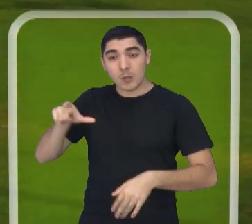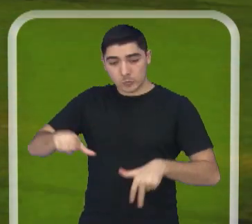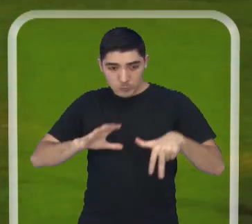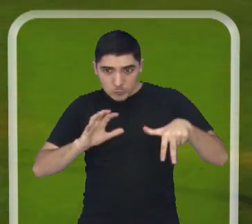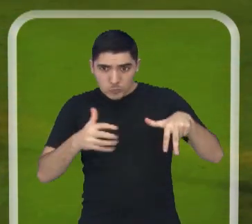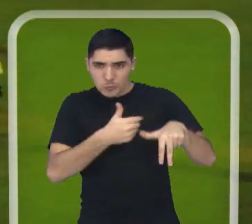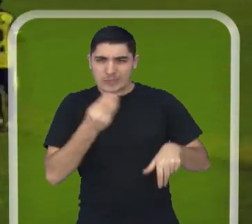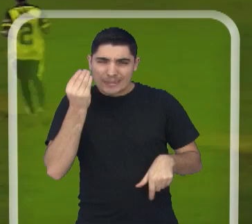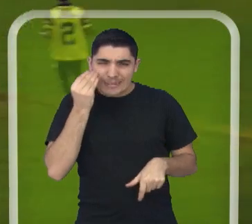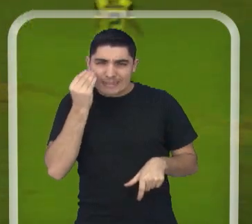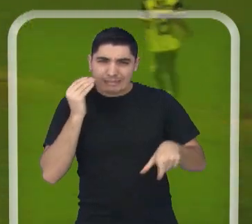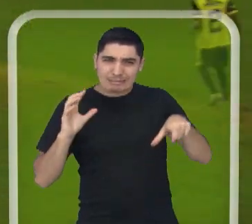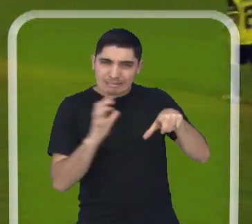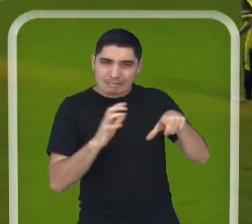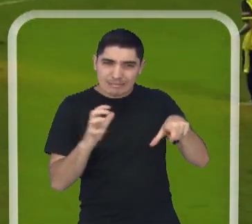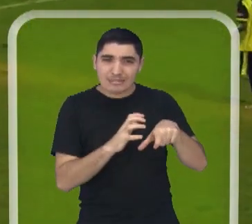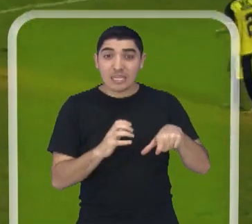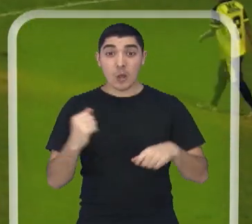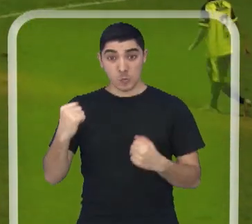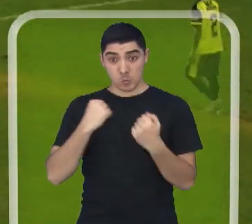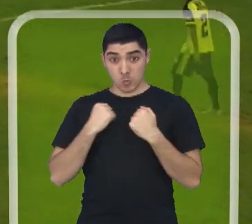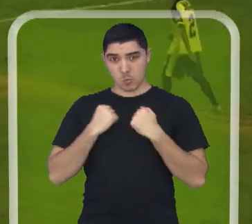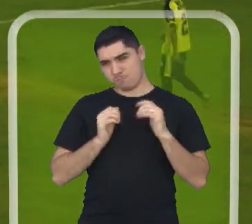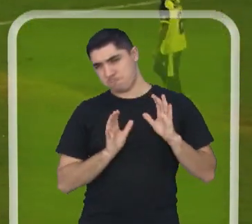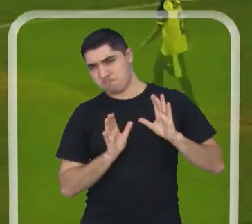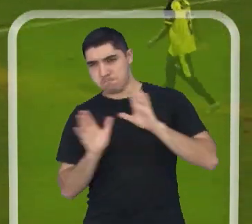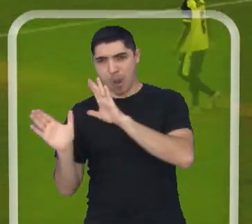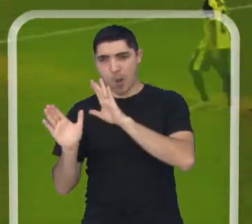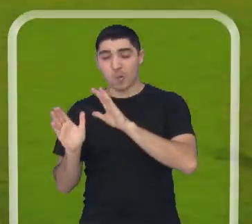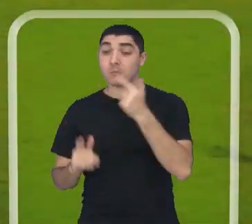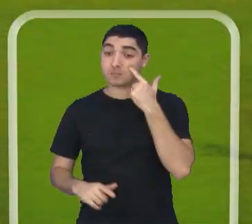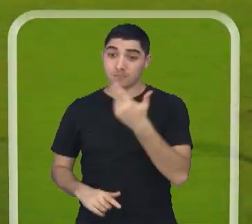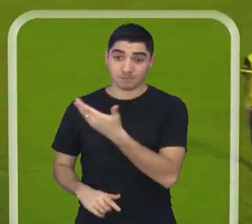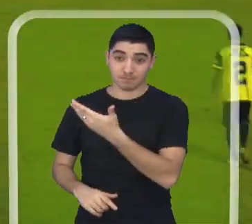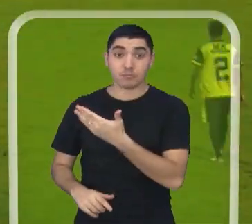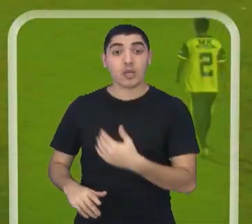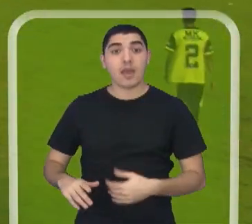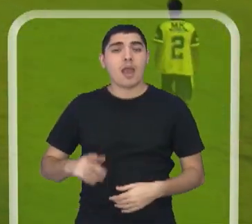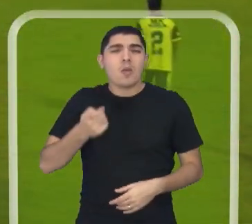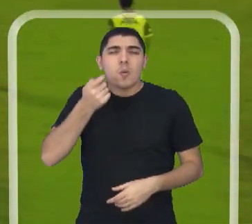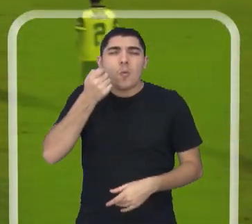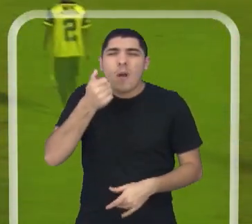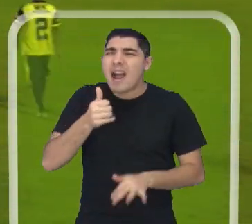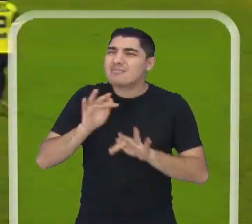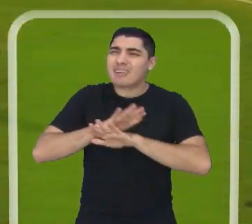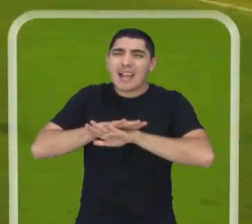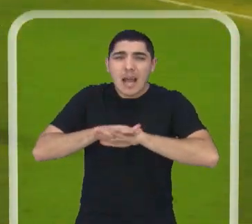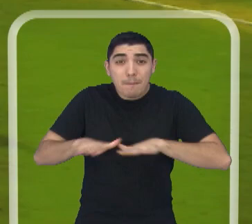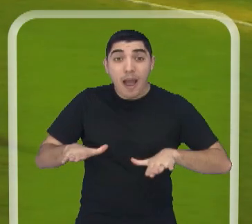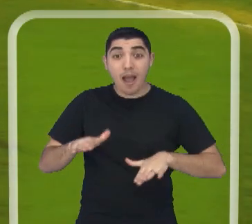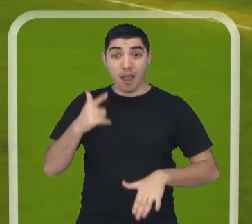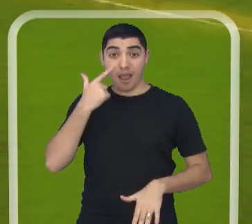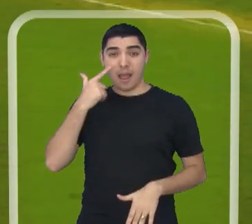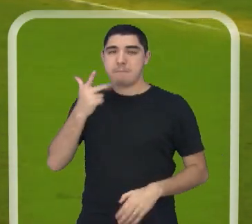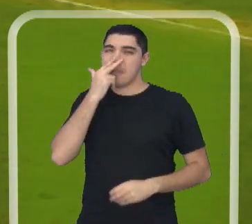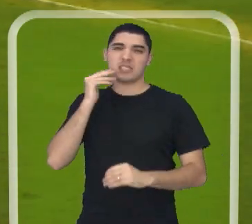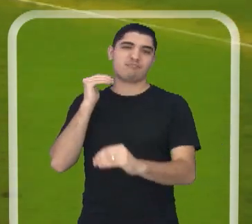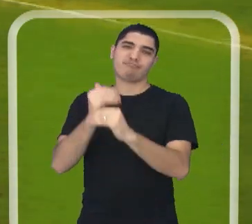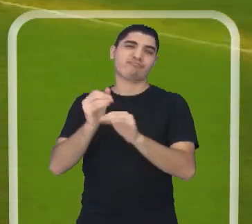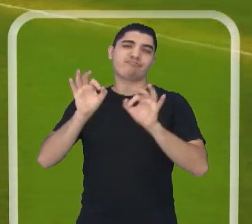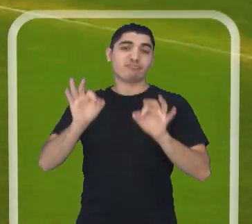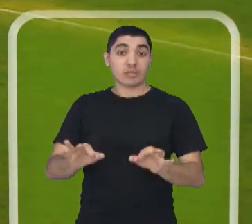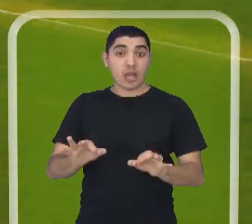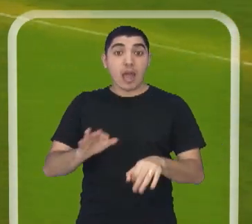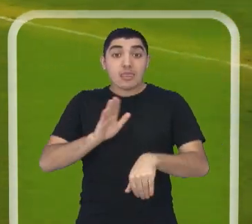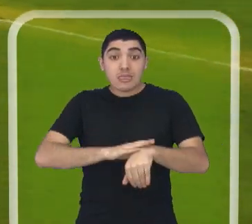joseense pressionou e obrigou o goleiro Marco Antônio a trabalhar. E no apagar das luzes, quando o empate parecia certo,